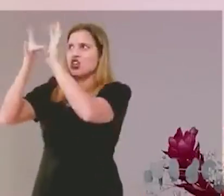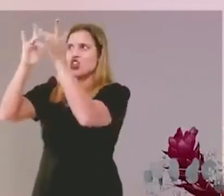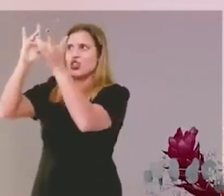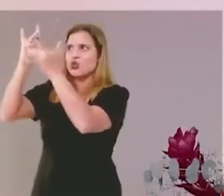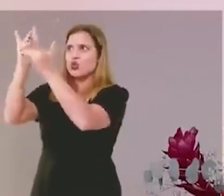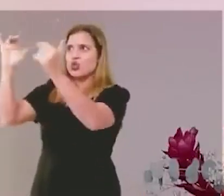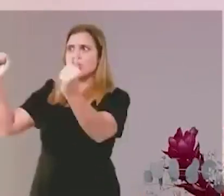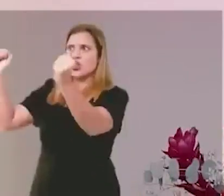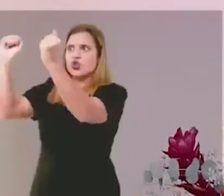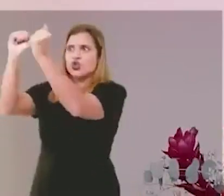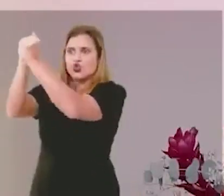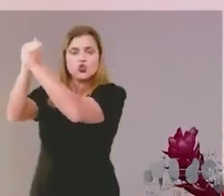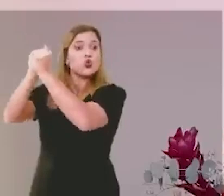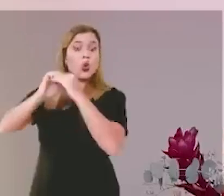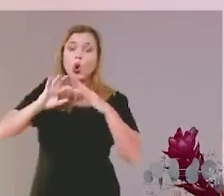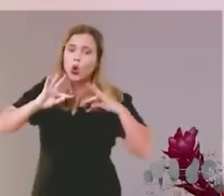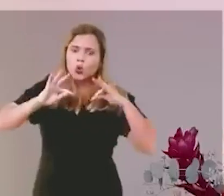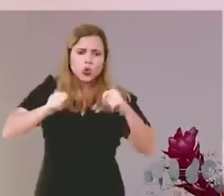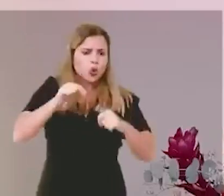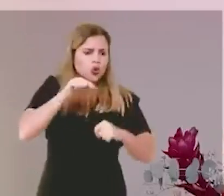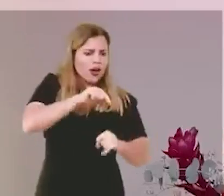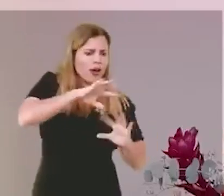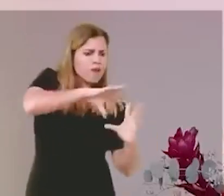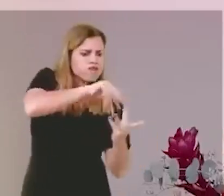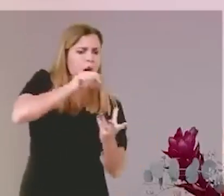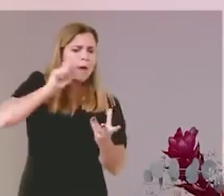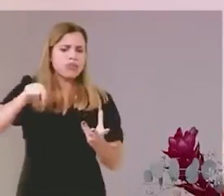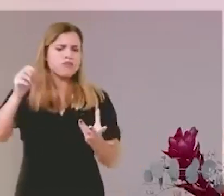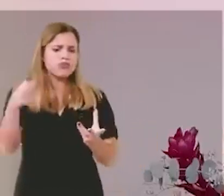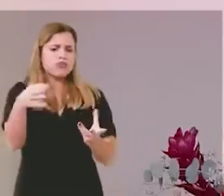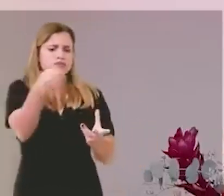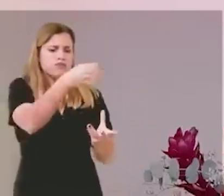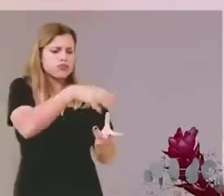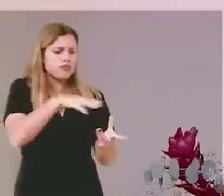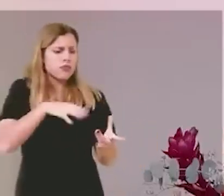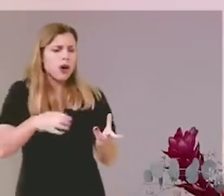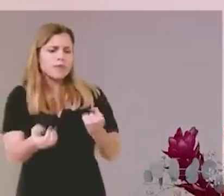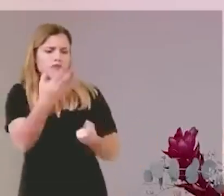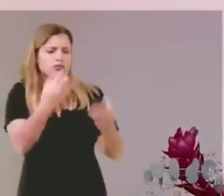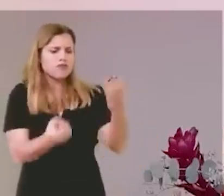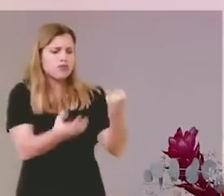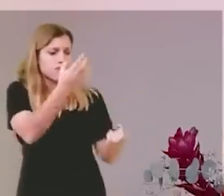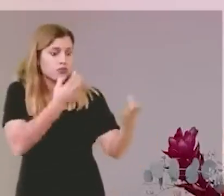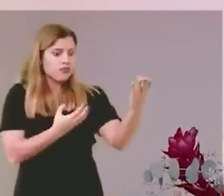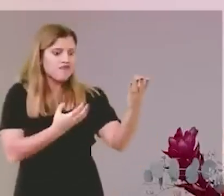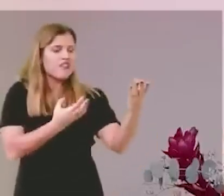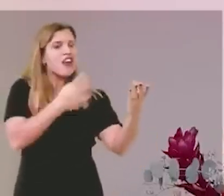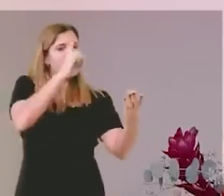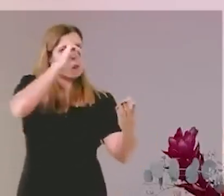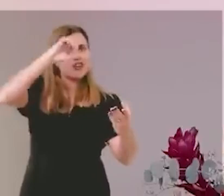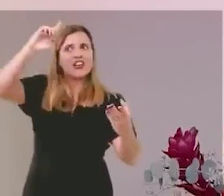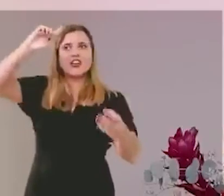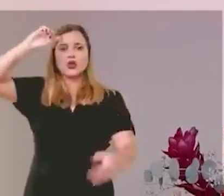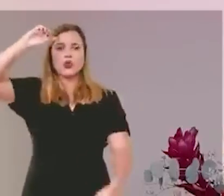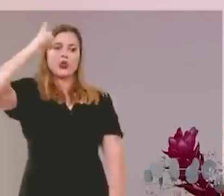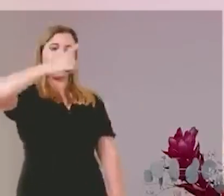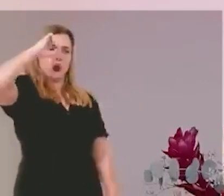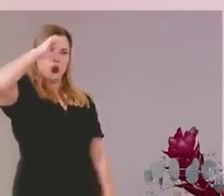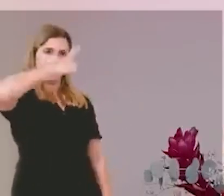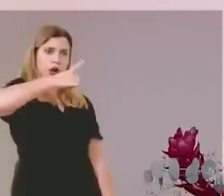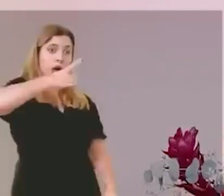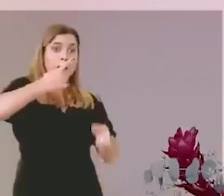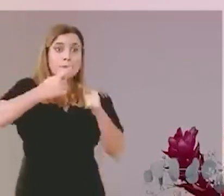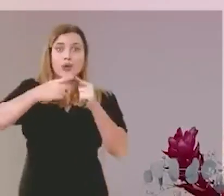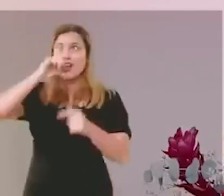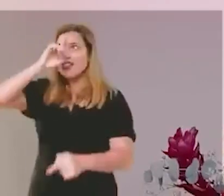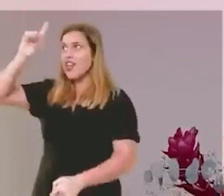dele, e sem ele nada do que foi feito se fez. A vida estava dele, e